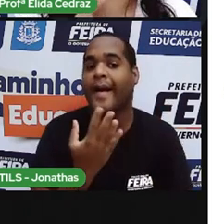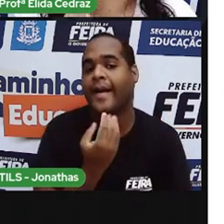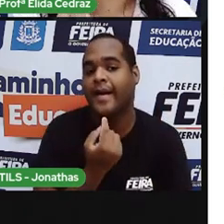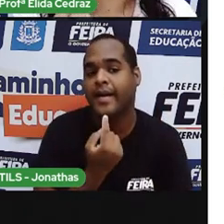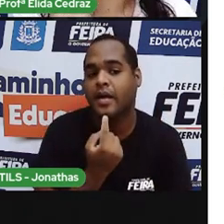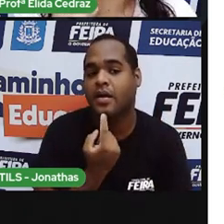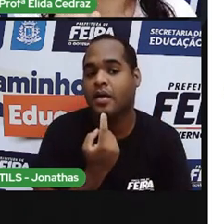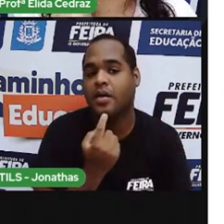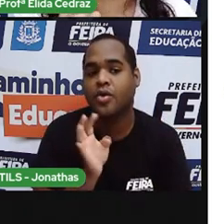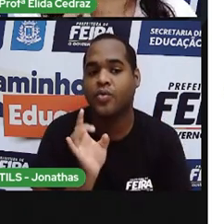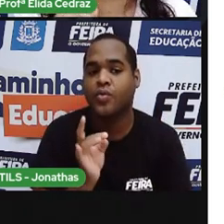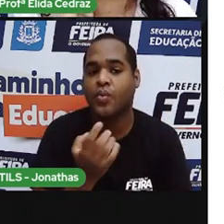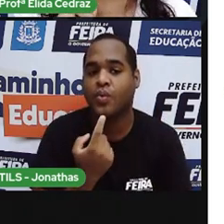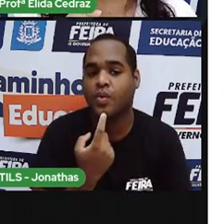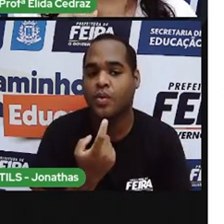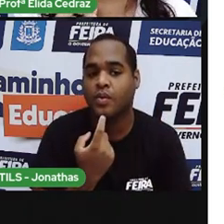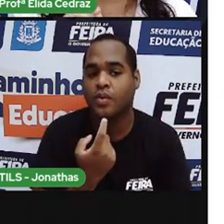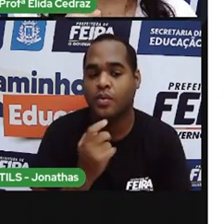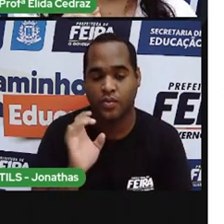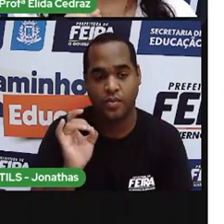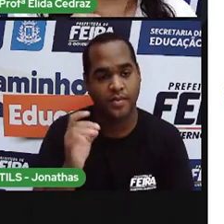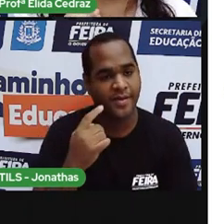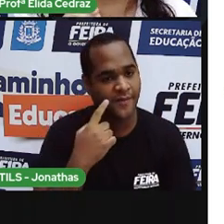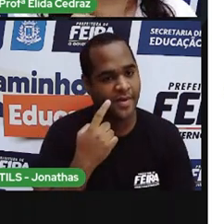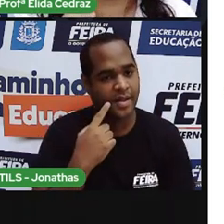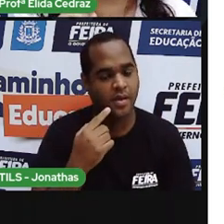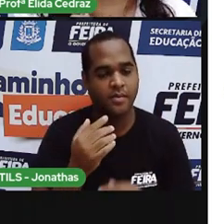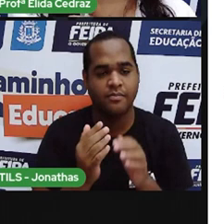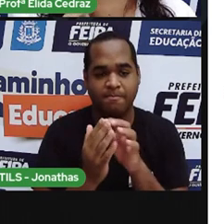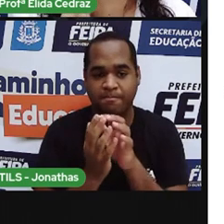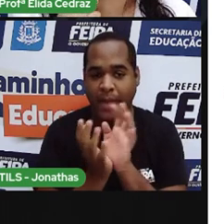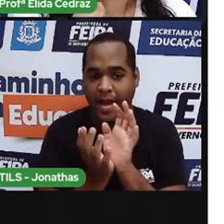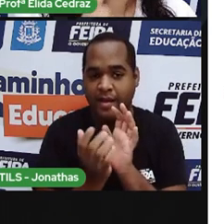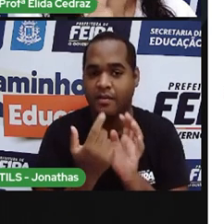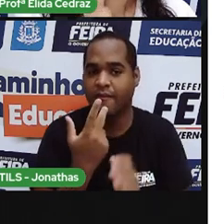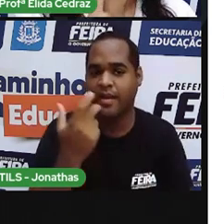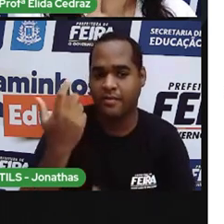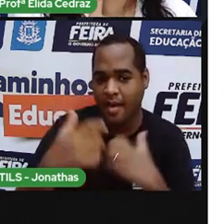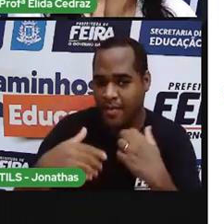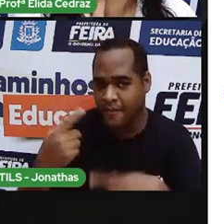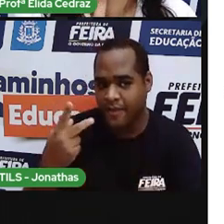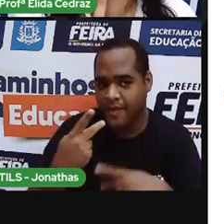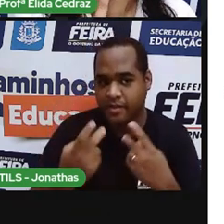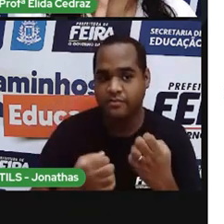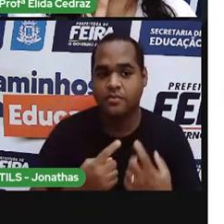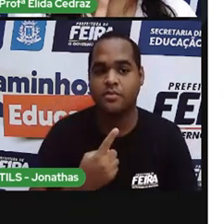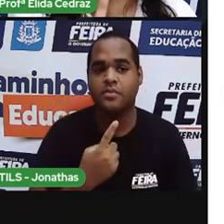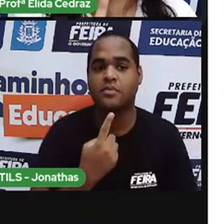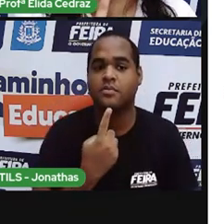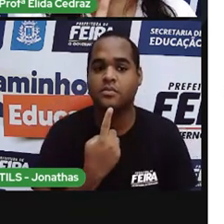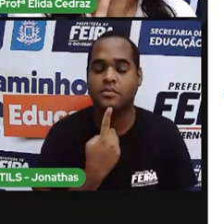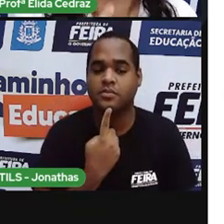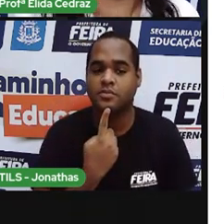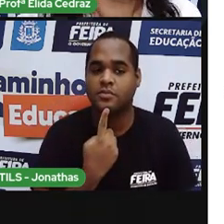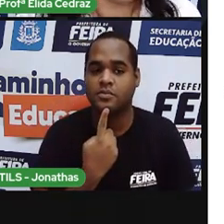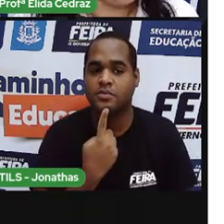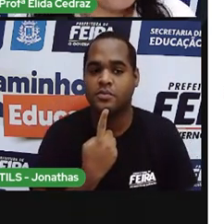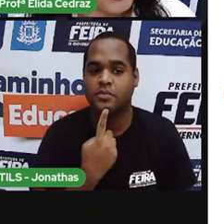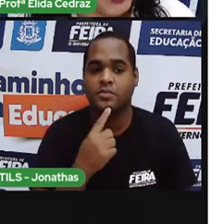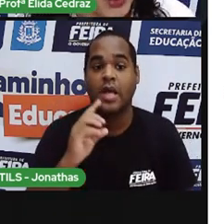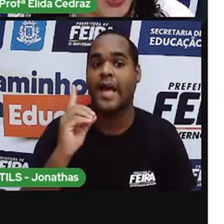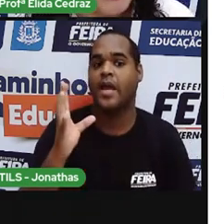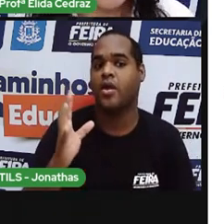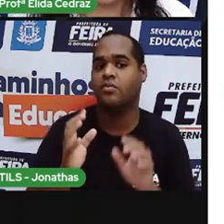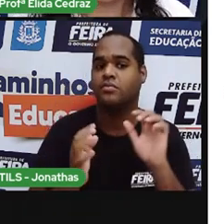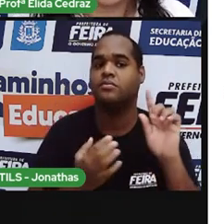ó. Todas as vezes que você abrir a boca para falar uma sílaba, bota um dedinho aqui. Olha só o que a Pró vai fazer. O